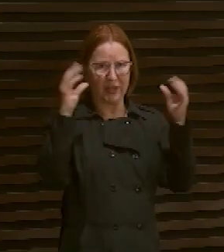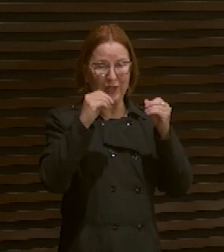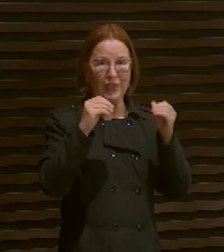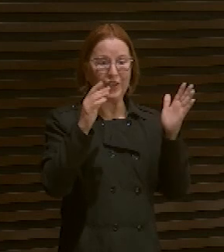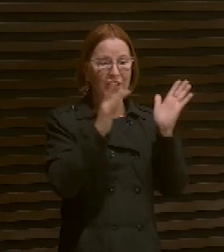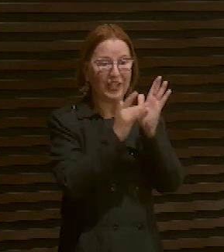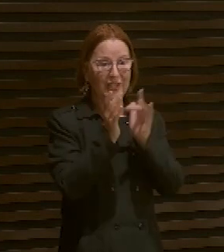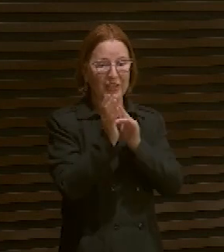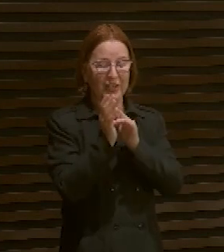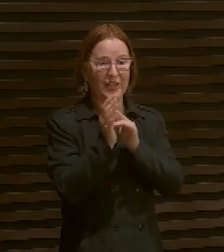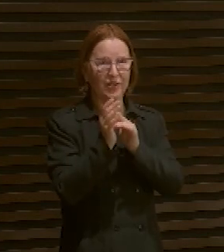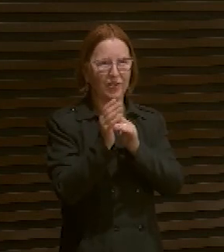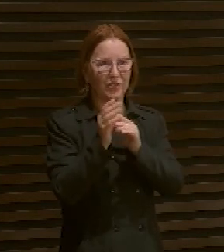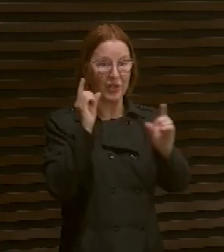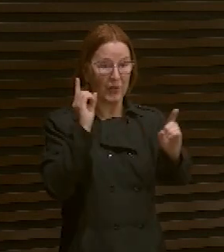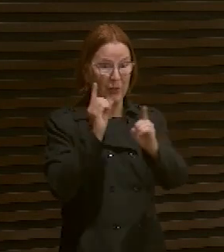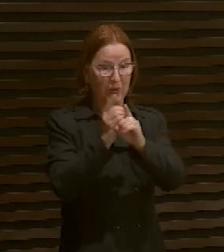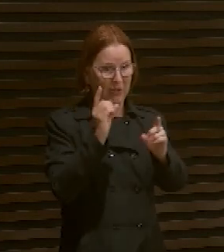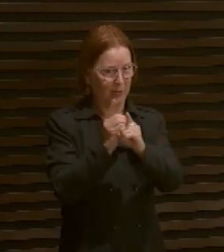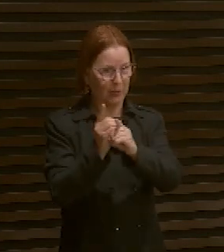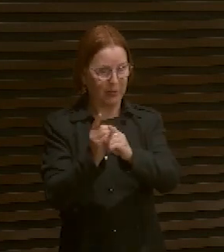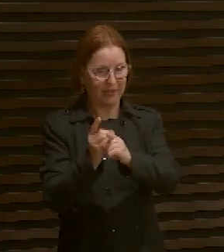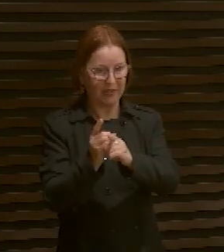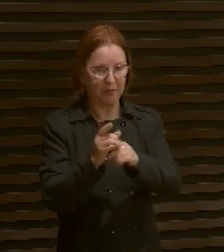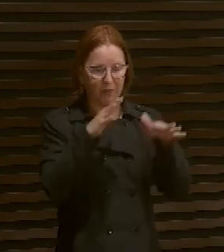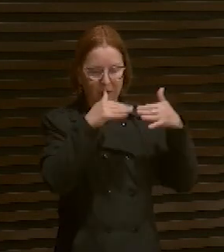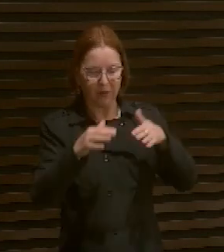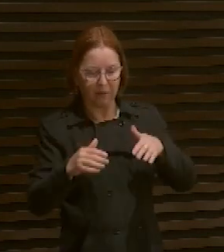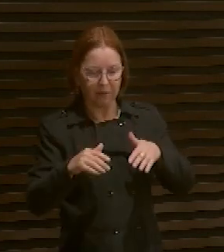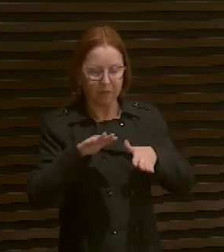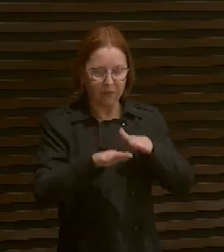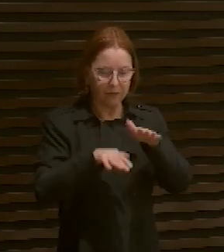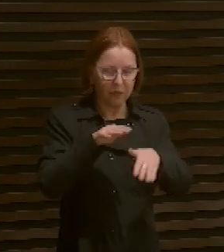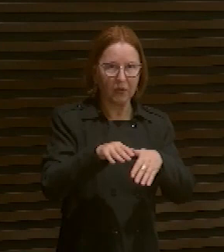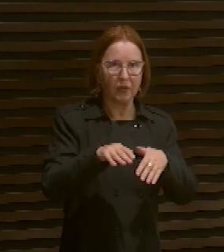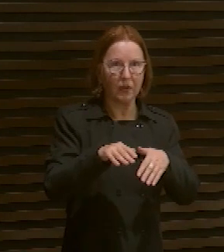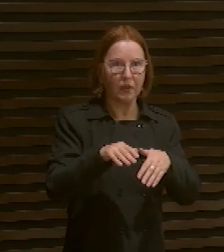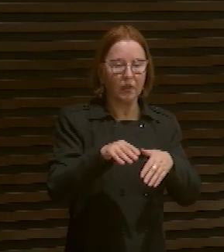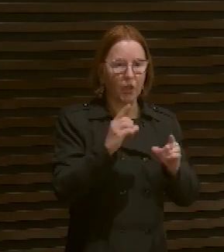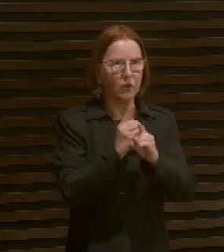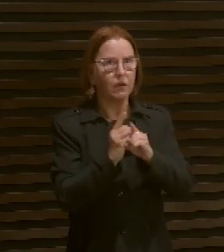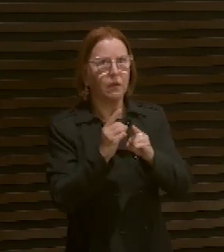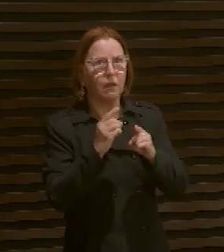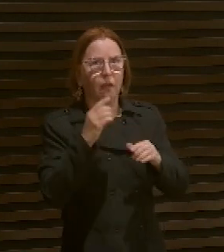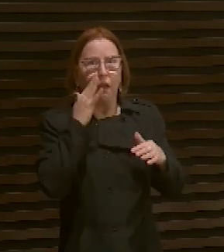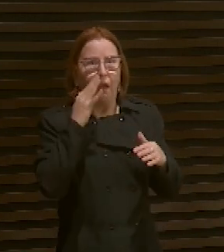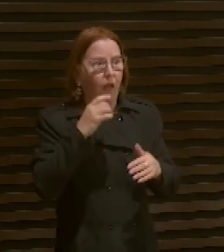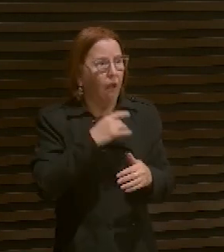mar. E os discípulos, ao verem-no andando sobre as águas, ficaram aterrados e exclamaram, é um